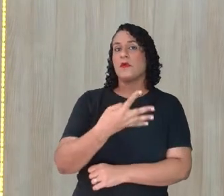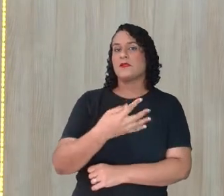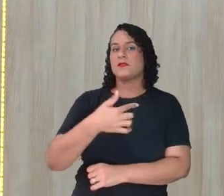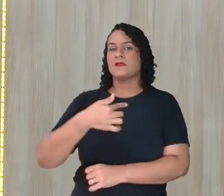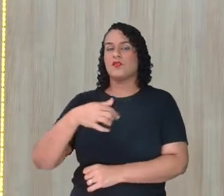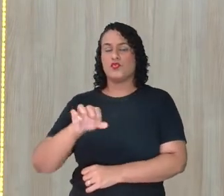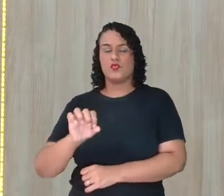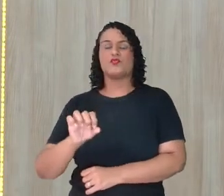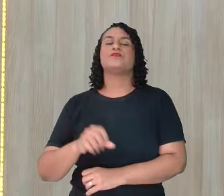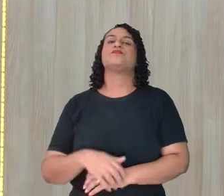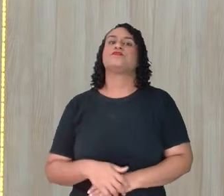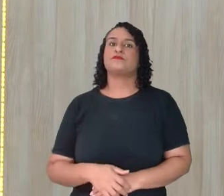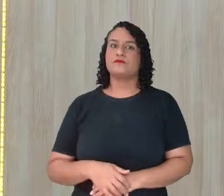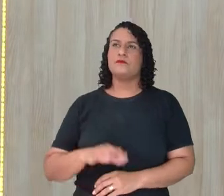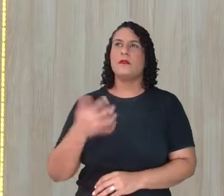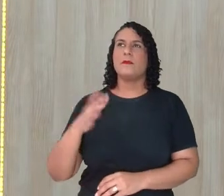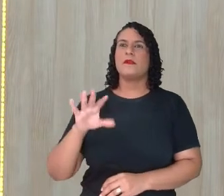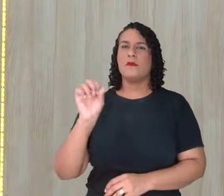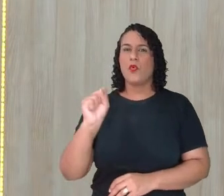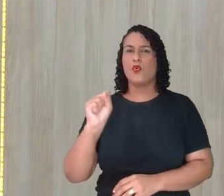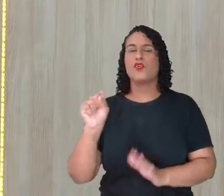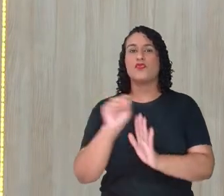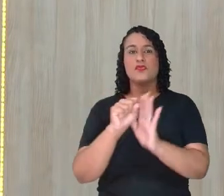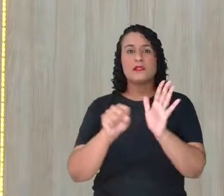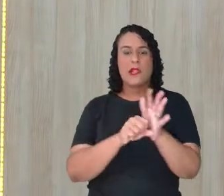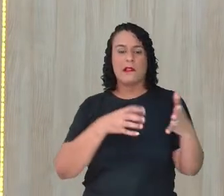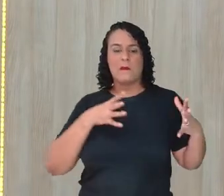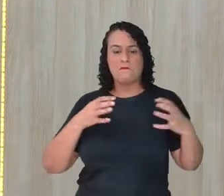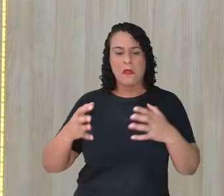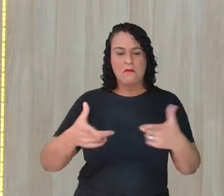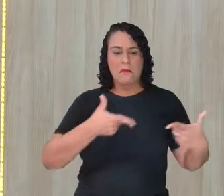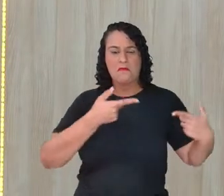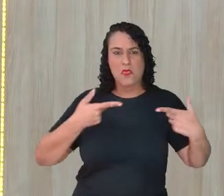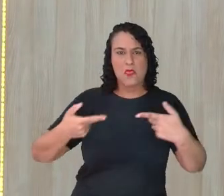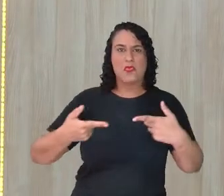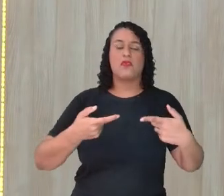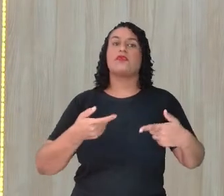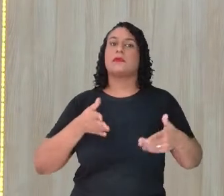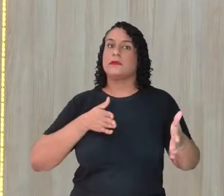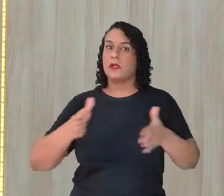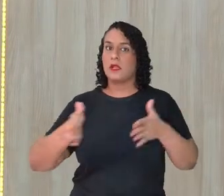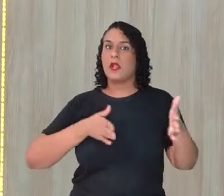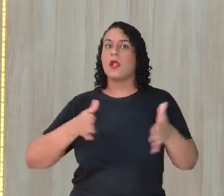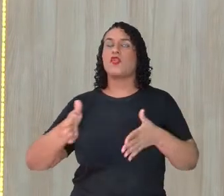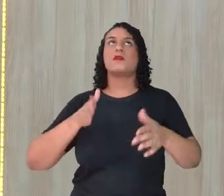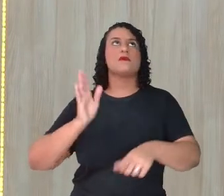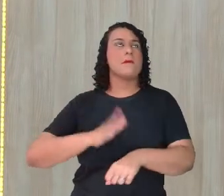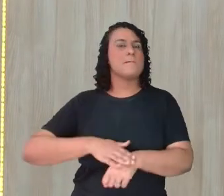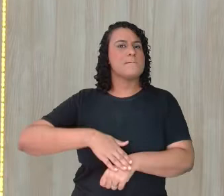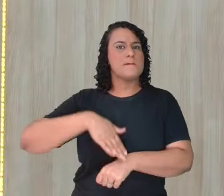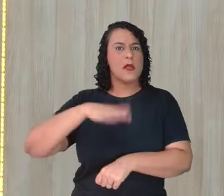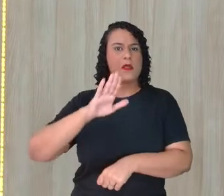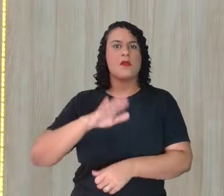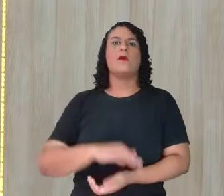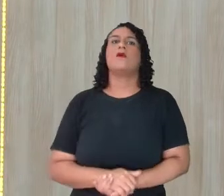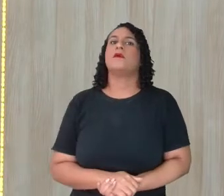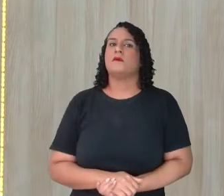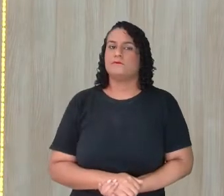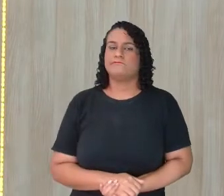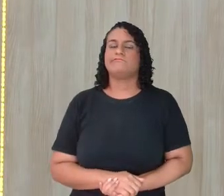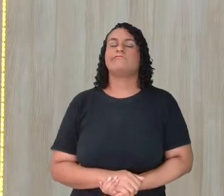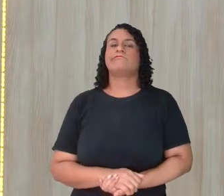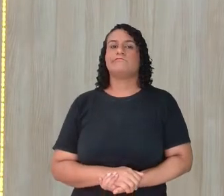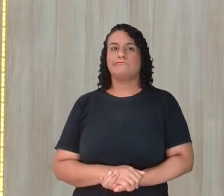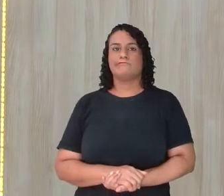mais ou menos 8 séculos de conflito, a guerra de maior duração, né, da história da humanidade, aí, a Guerra de Reconquista